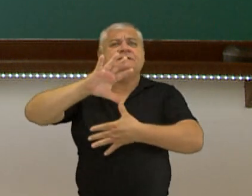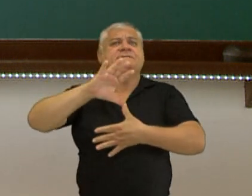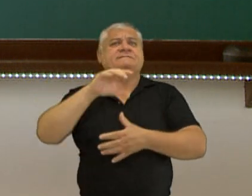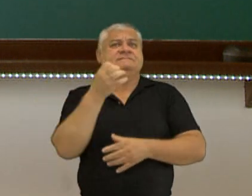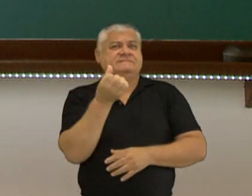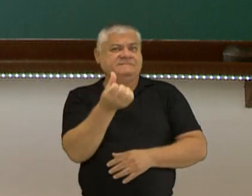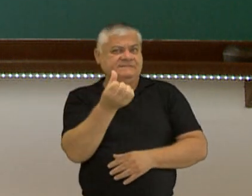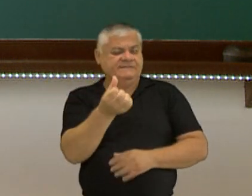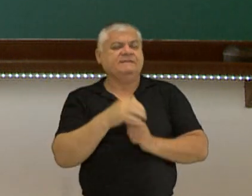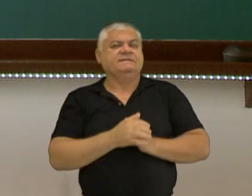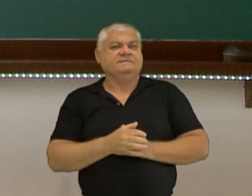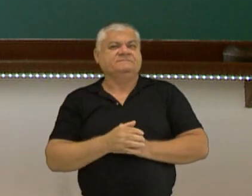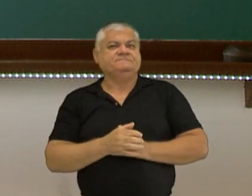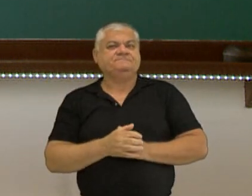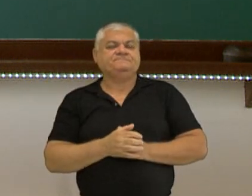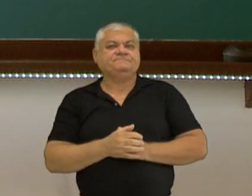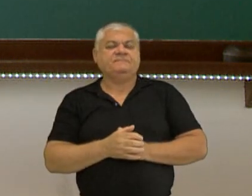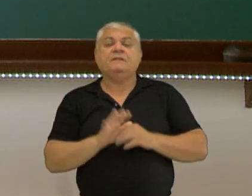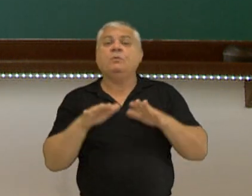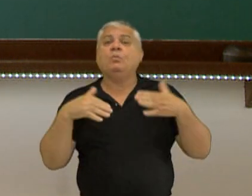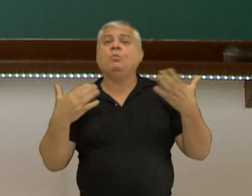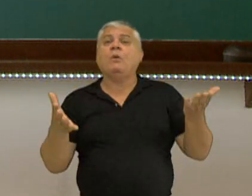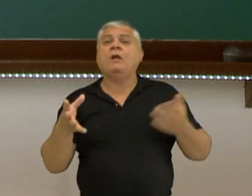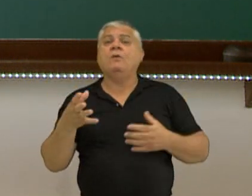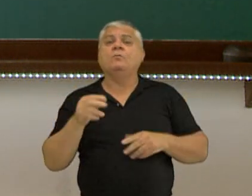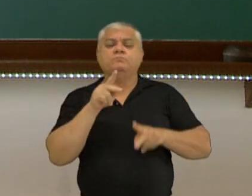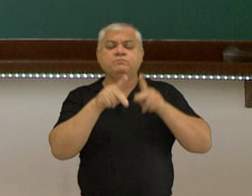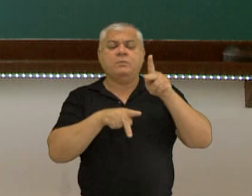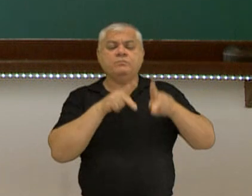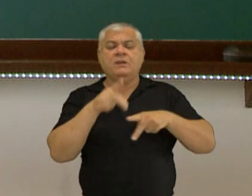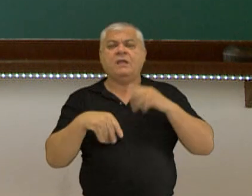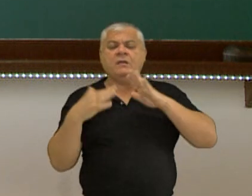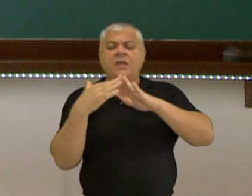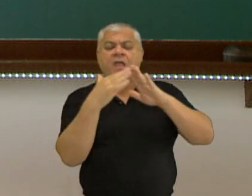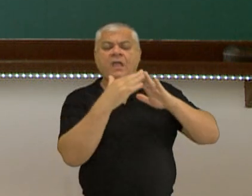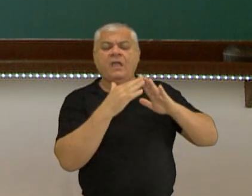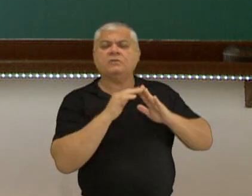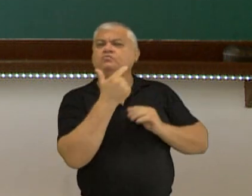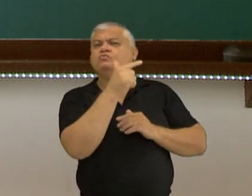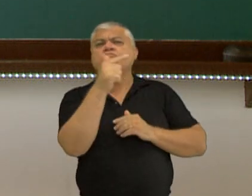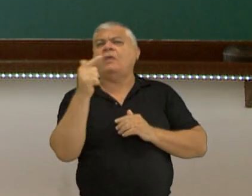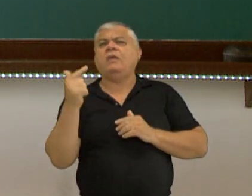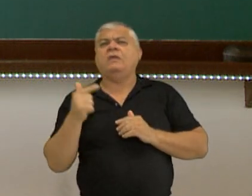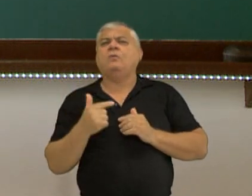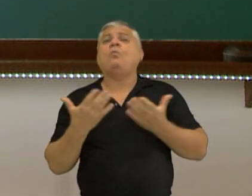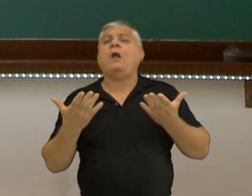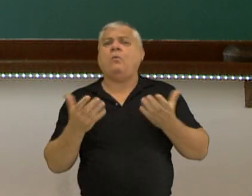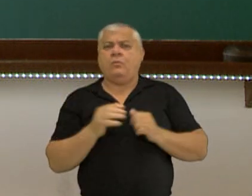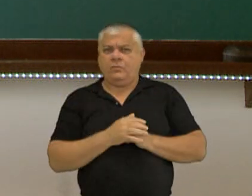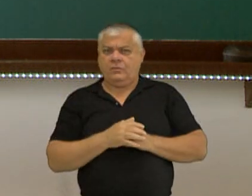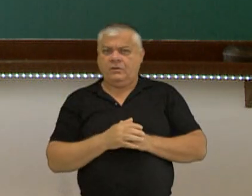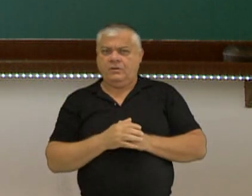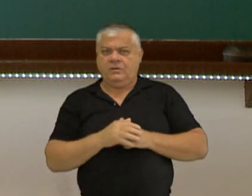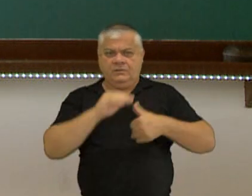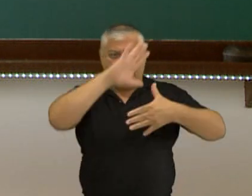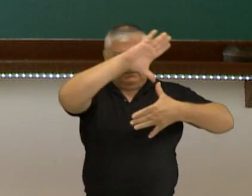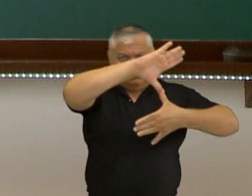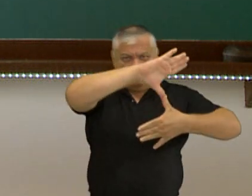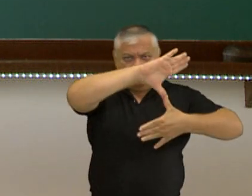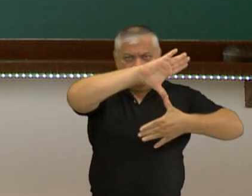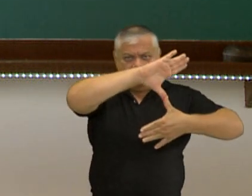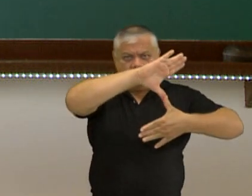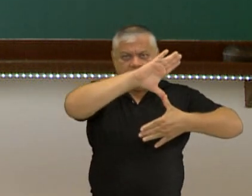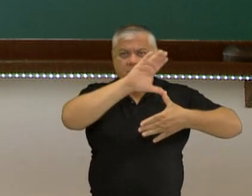até este ponto da nossa aula. Qual deles não tem habitantes, não tem população fixa? E por que